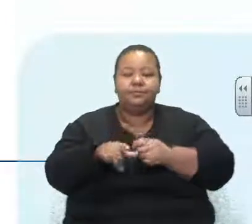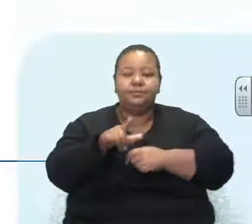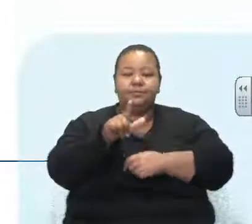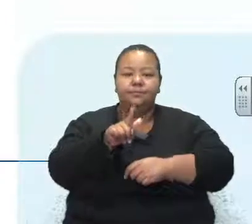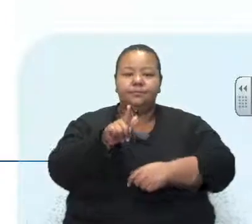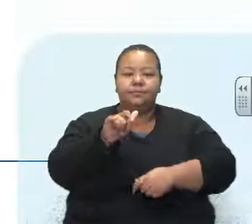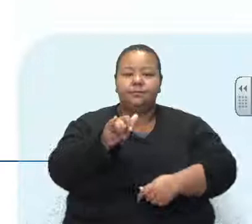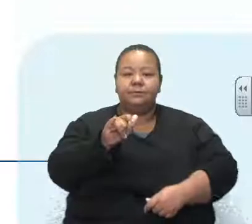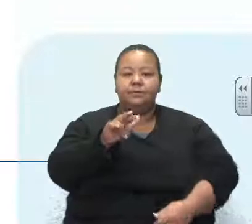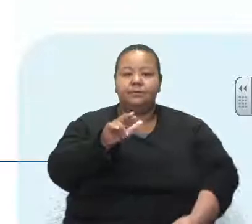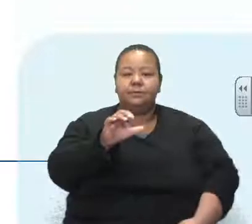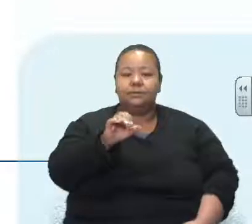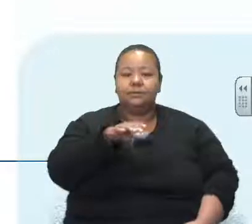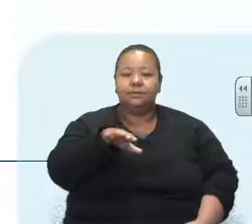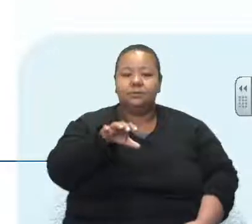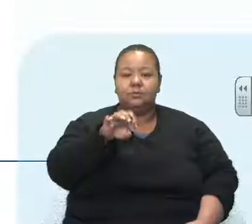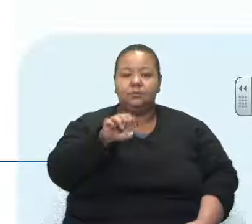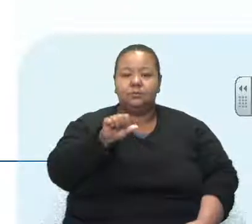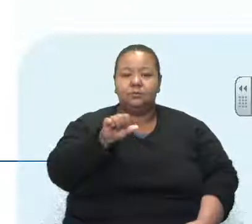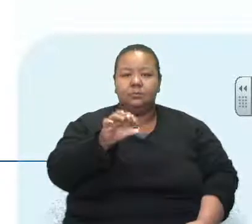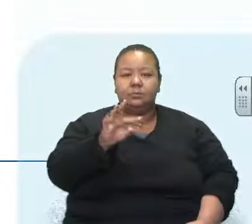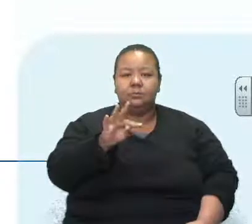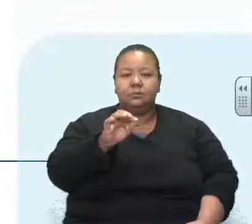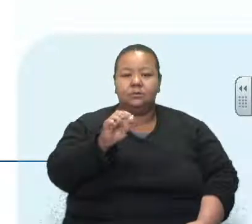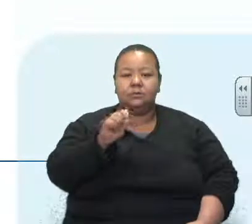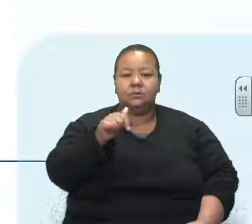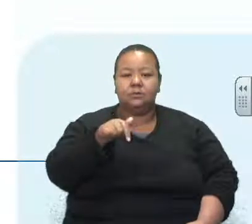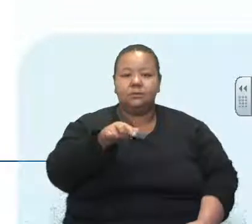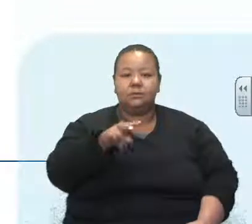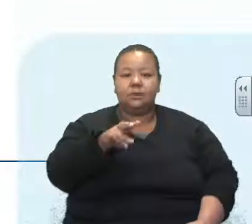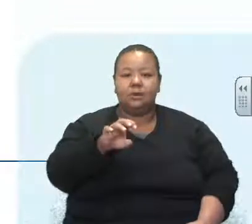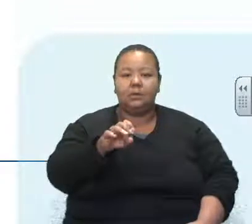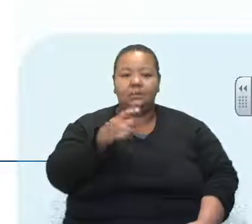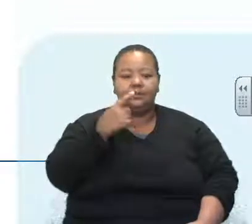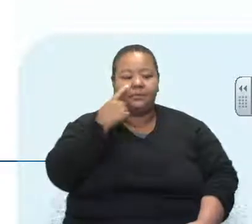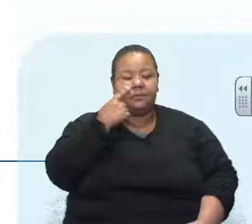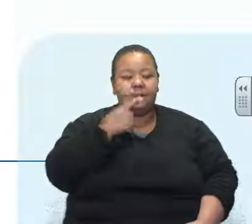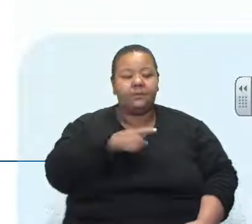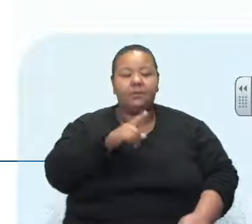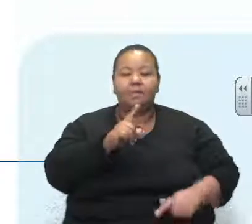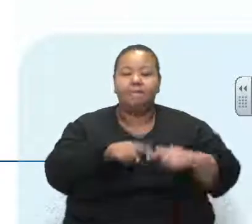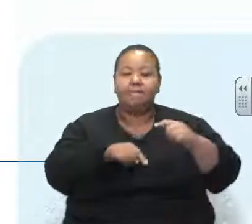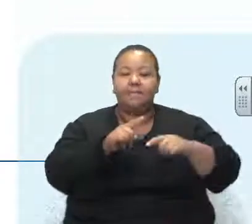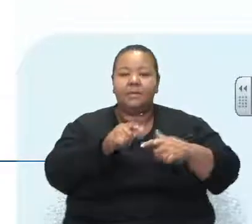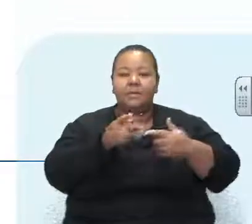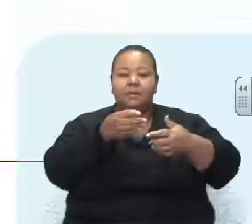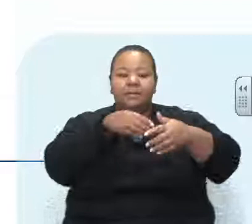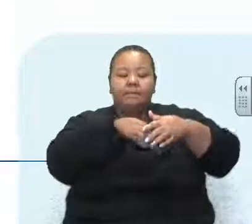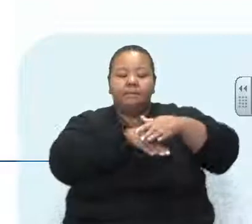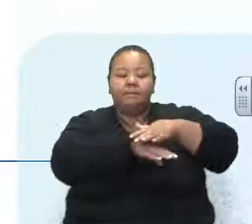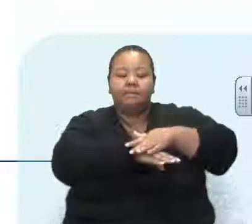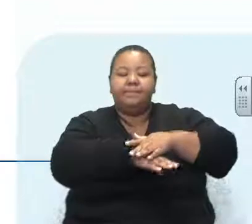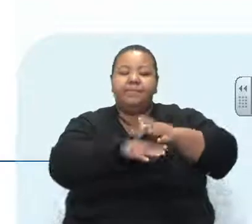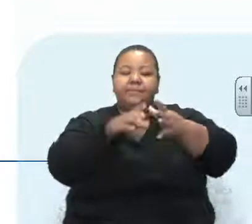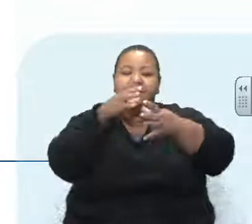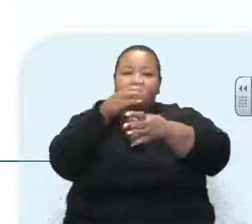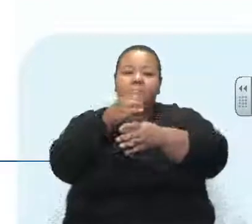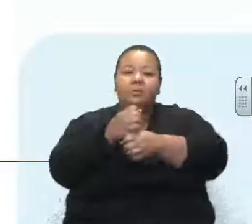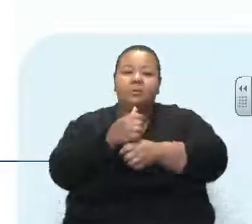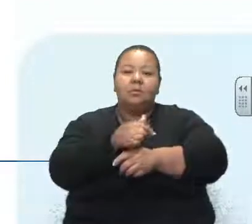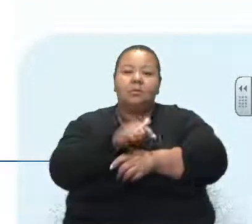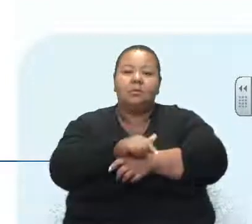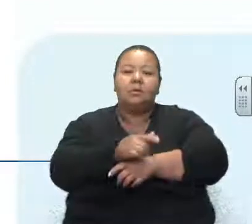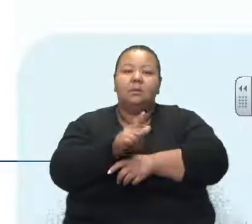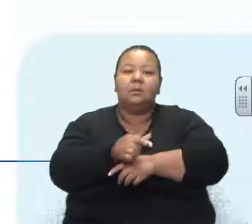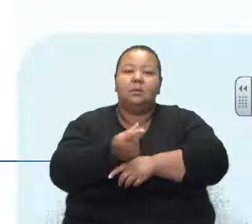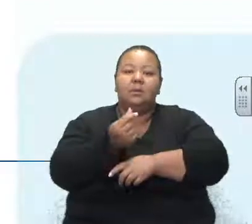nível de rotatividade, o quanto de mercadoria está ficando parada, e o custo disso, ela vai calcular sobre o custo